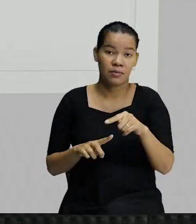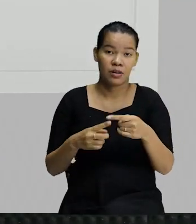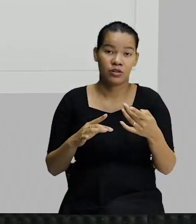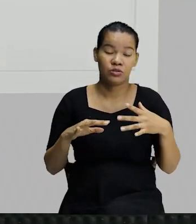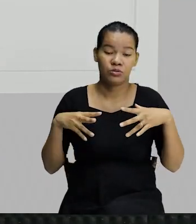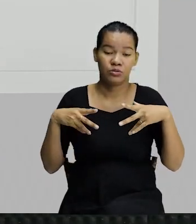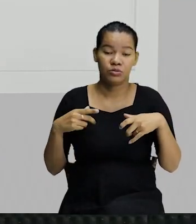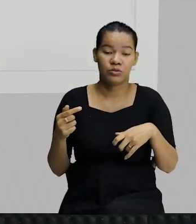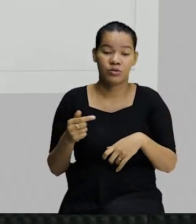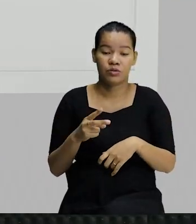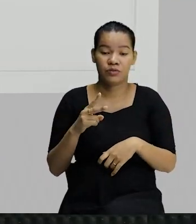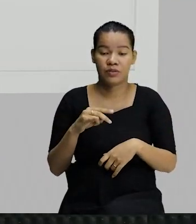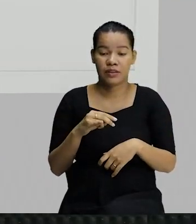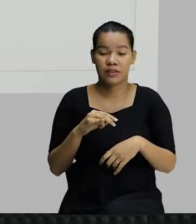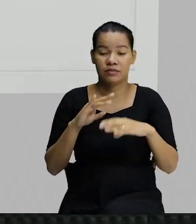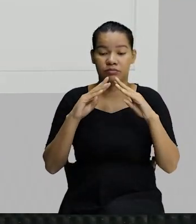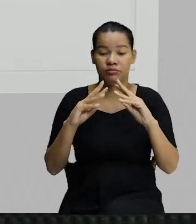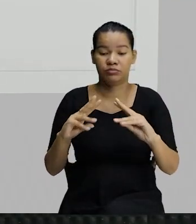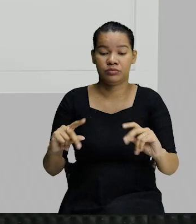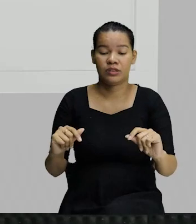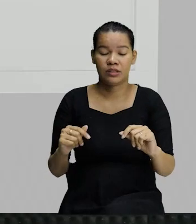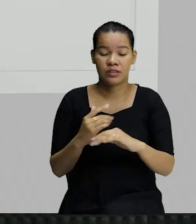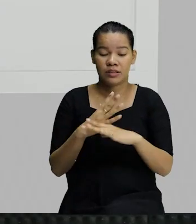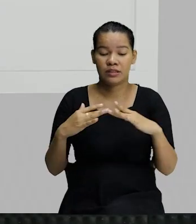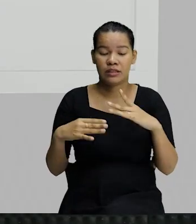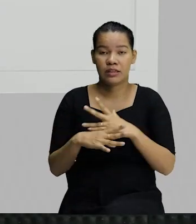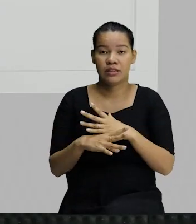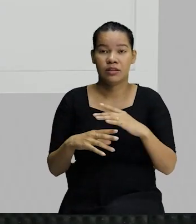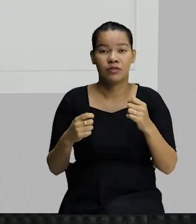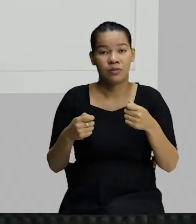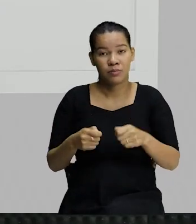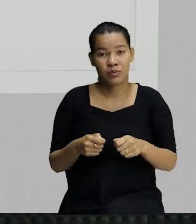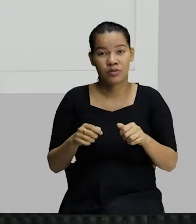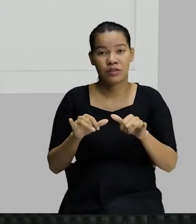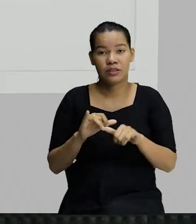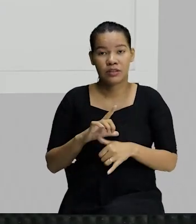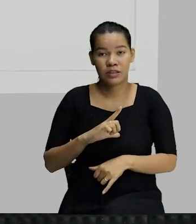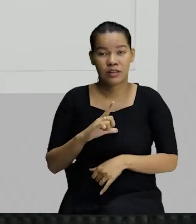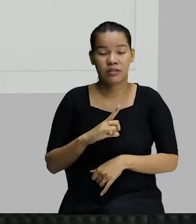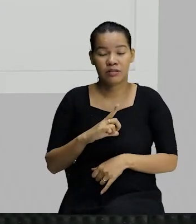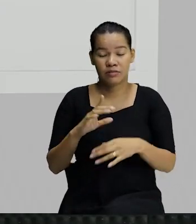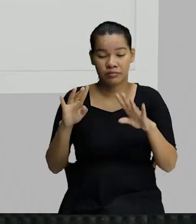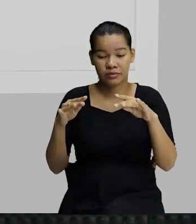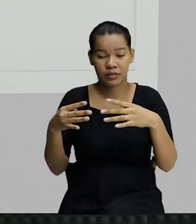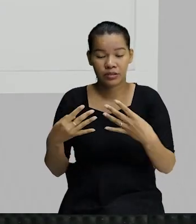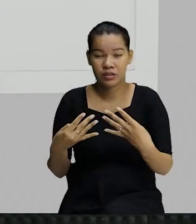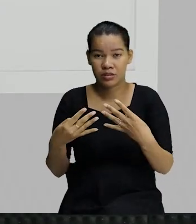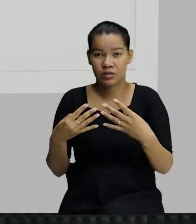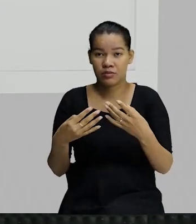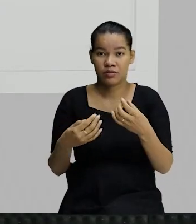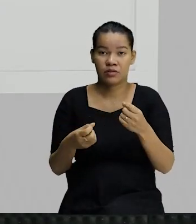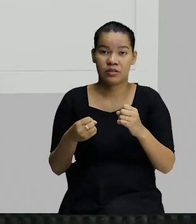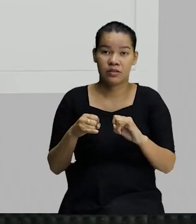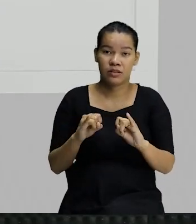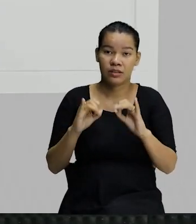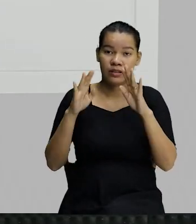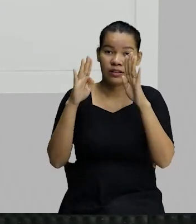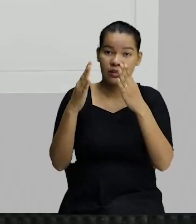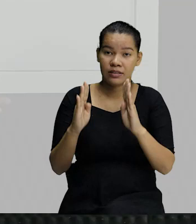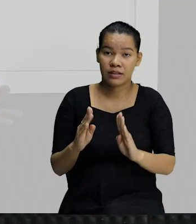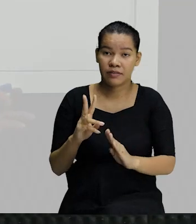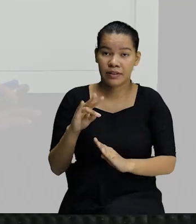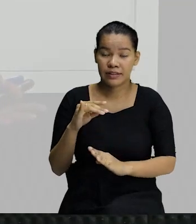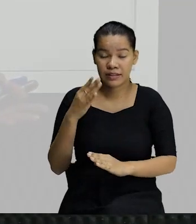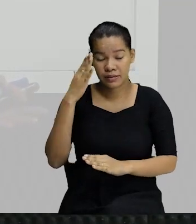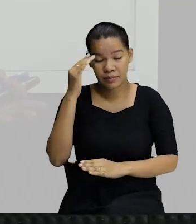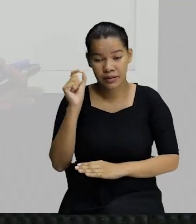desembocar na cidade. Você pode prestar atenção que Platão faz uma divisão da cidade, certo? E cada parte